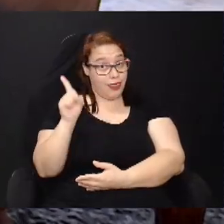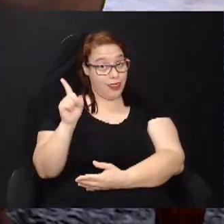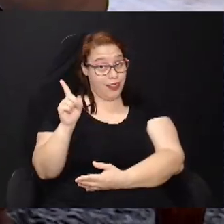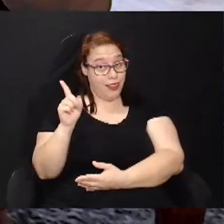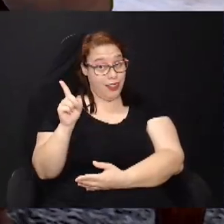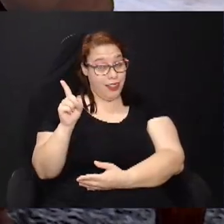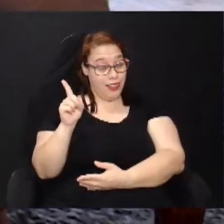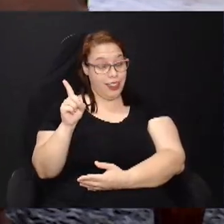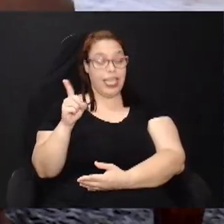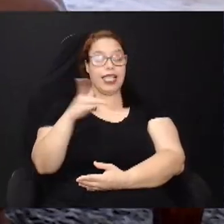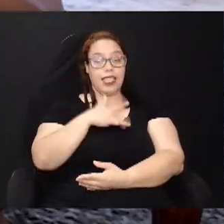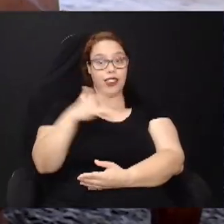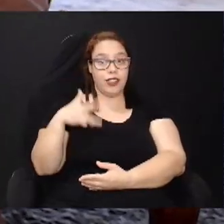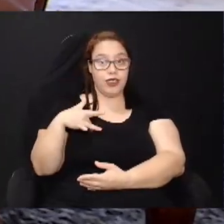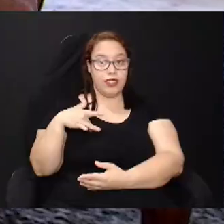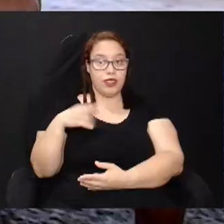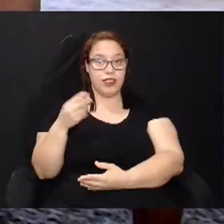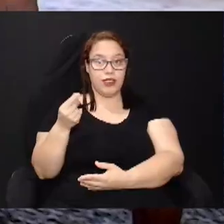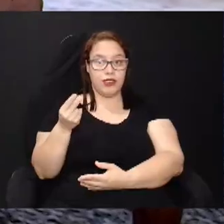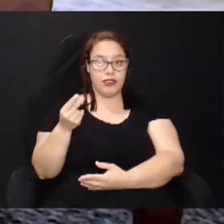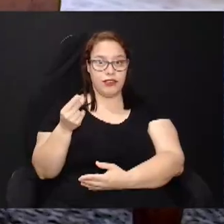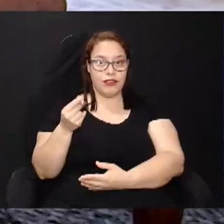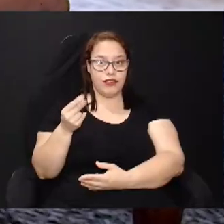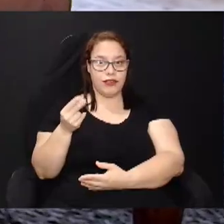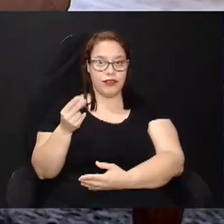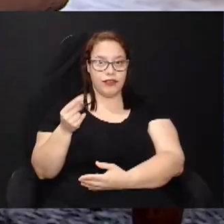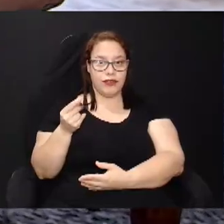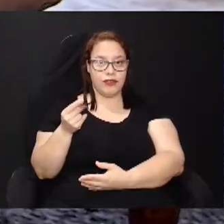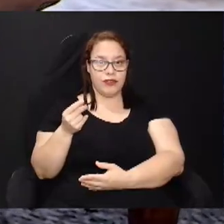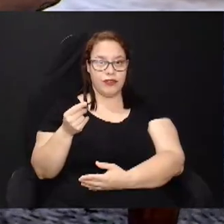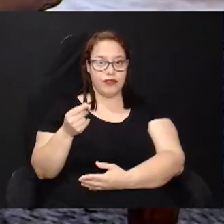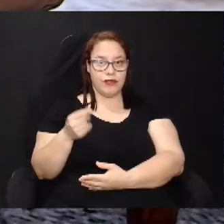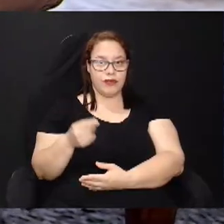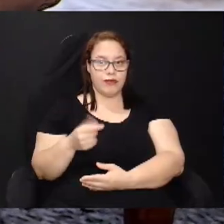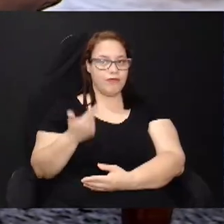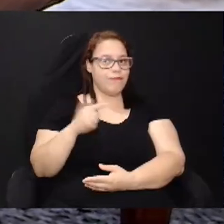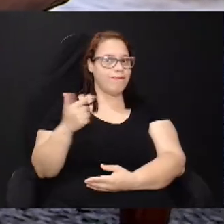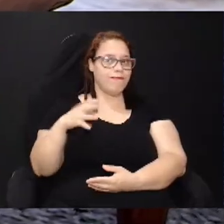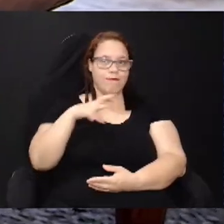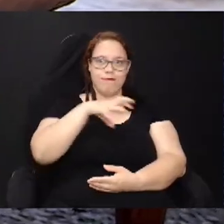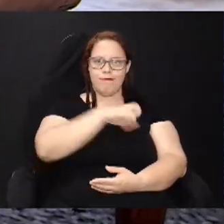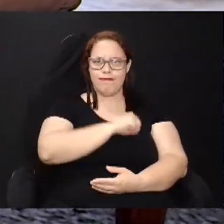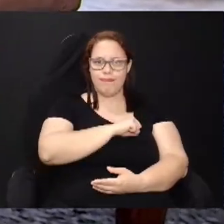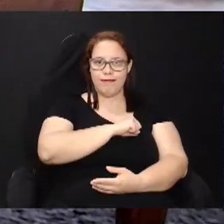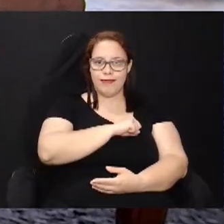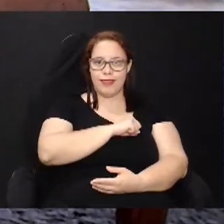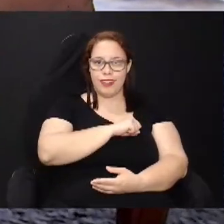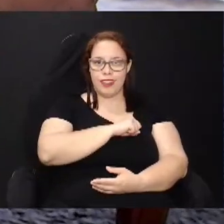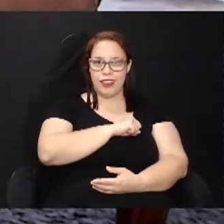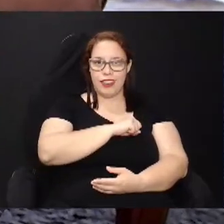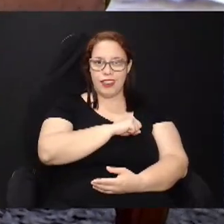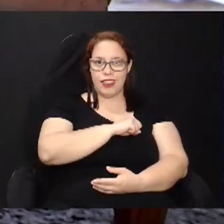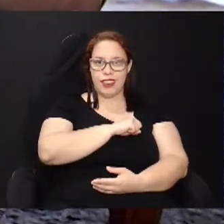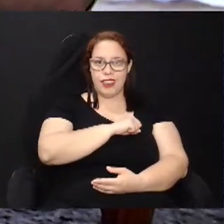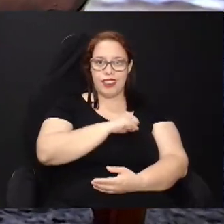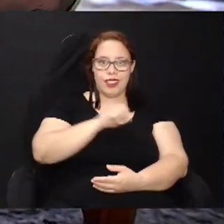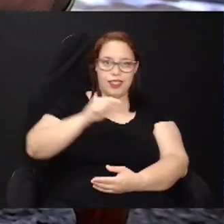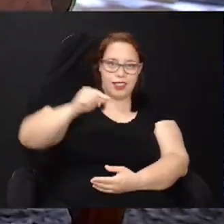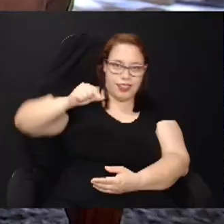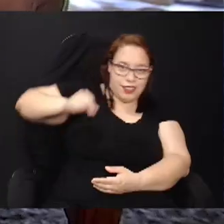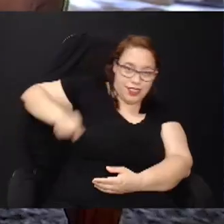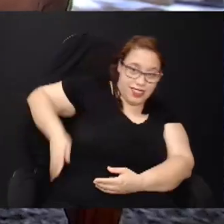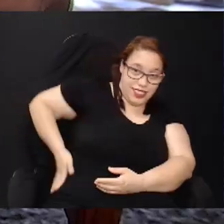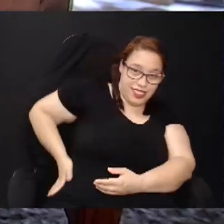saúde, dinheiro e não ter amor, que eu vou colocar em câmera lenta no meu bolso de